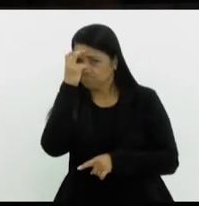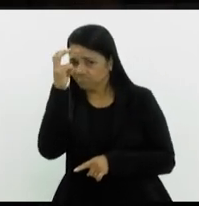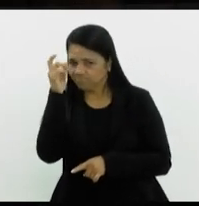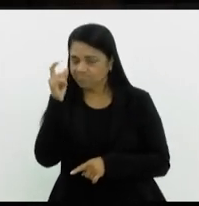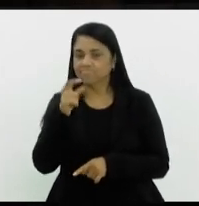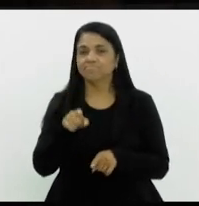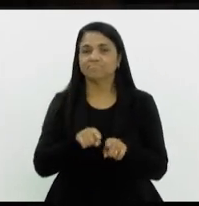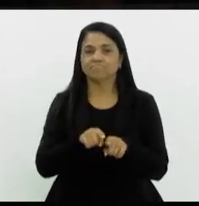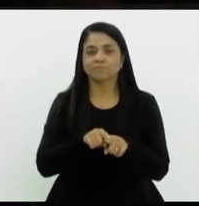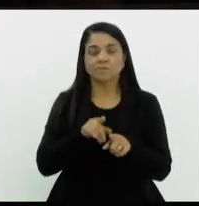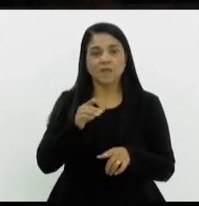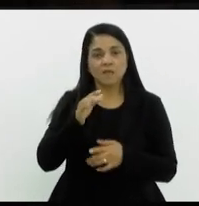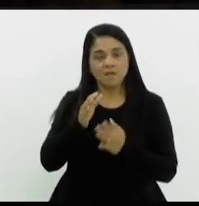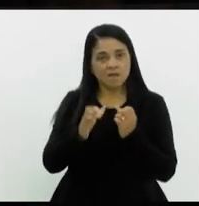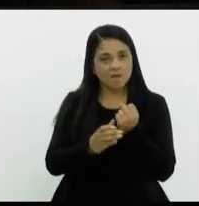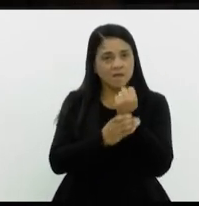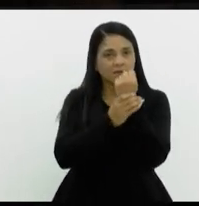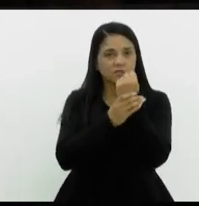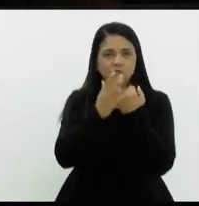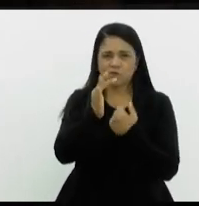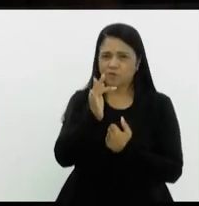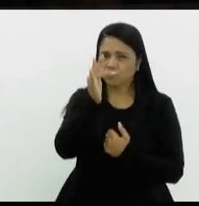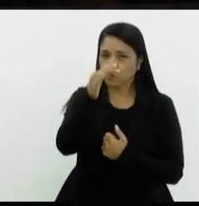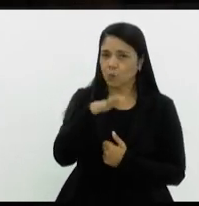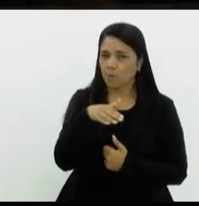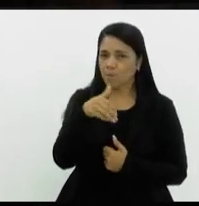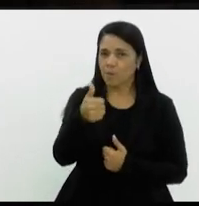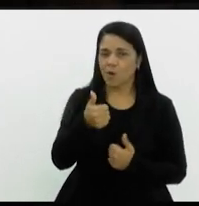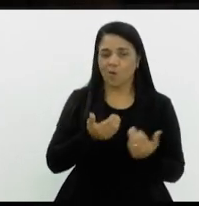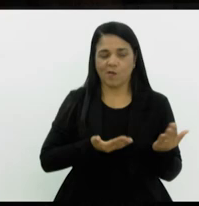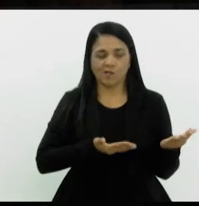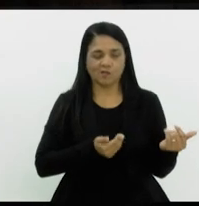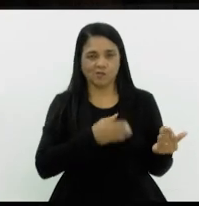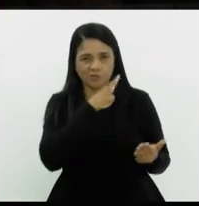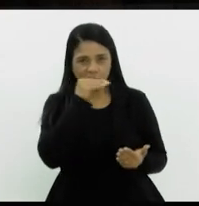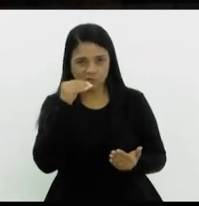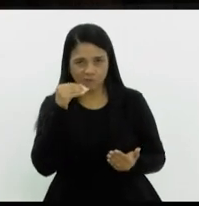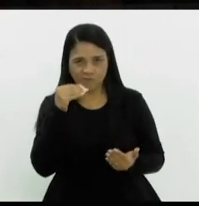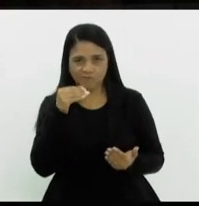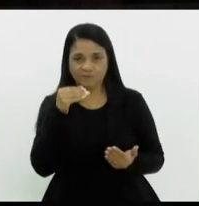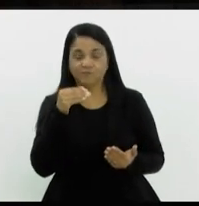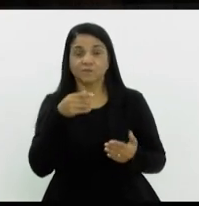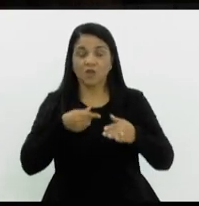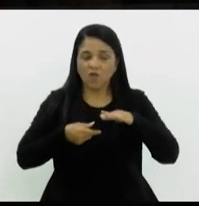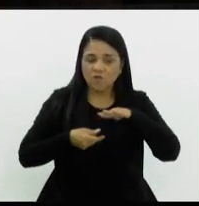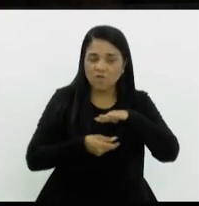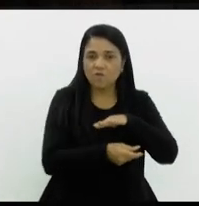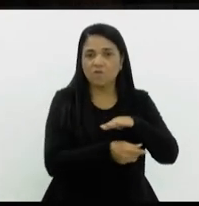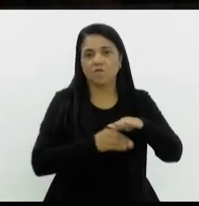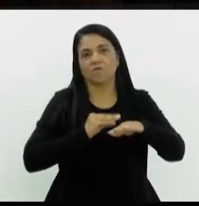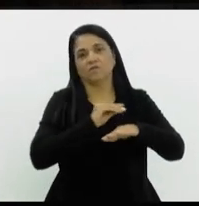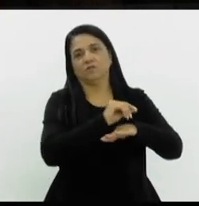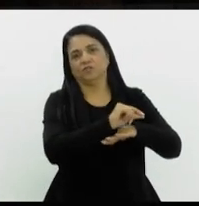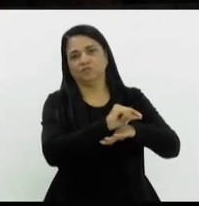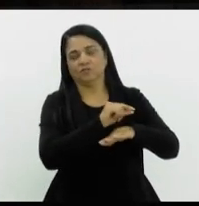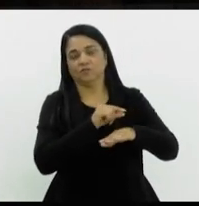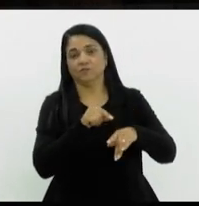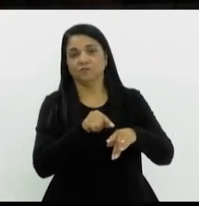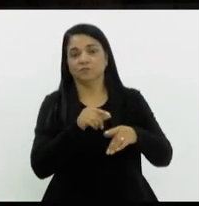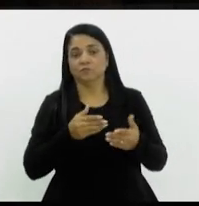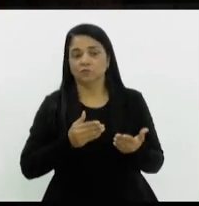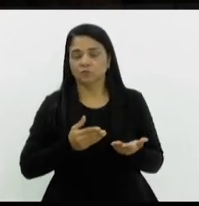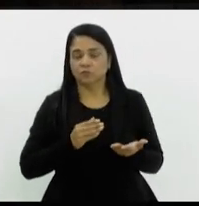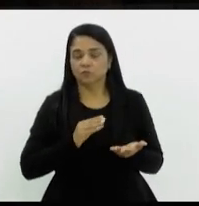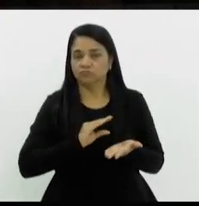para garantir um futuro melhor para a nossa juventude. Ao investir em nossos jovens, estamos